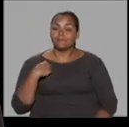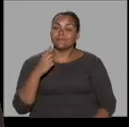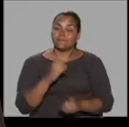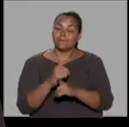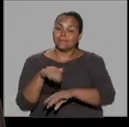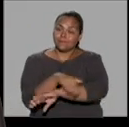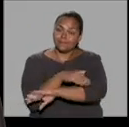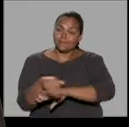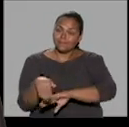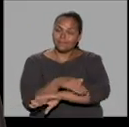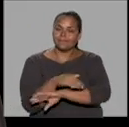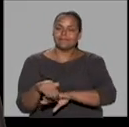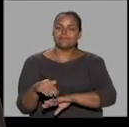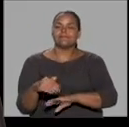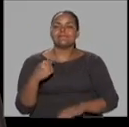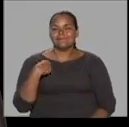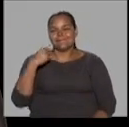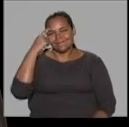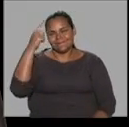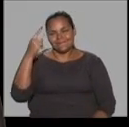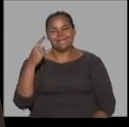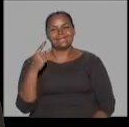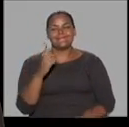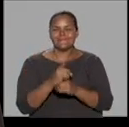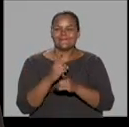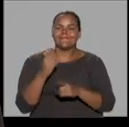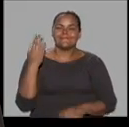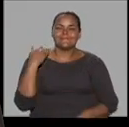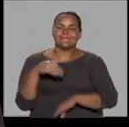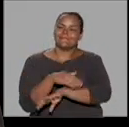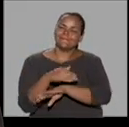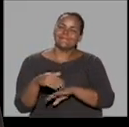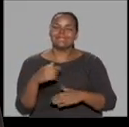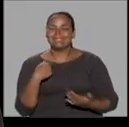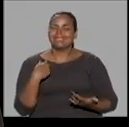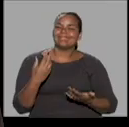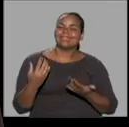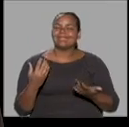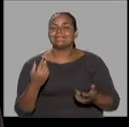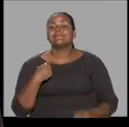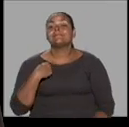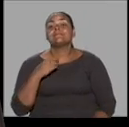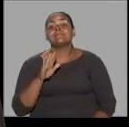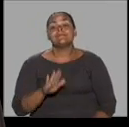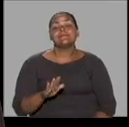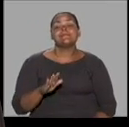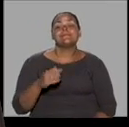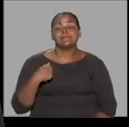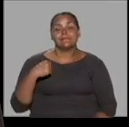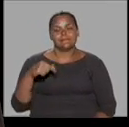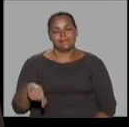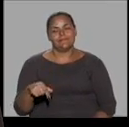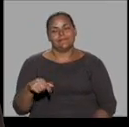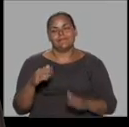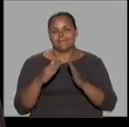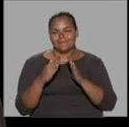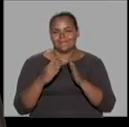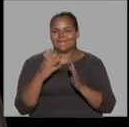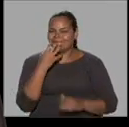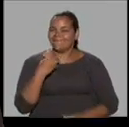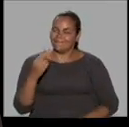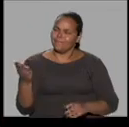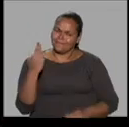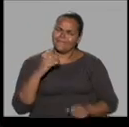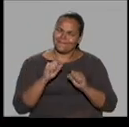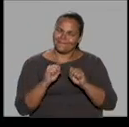é? Eu falei, pô, Felipe, te abordei na rua outro dia. Ele falou, pô, ficou meio cabreiro comigo, assim. Eu falei, pô, isso aqui é casa de músico, meu irmão, sobe